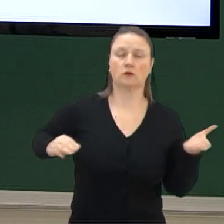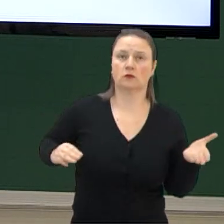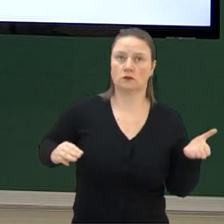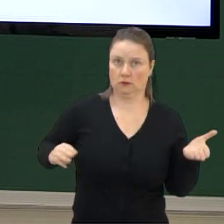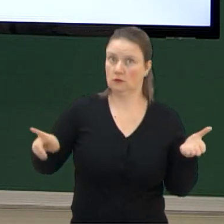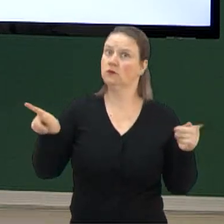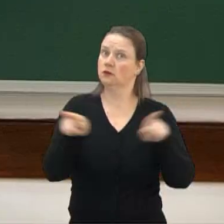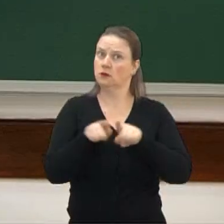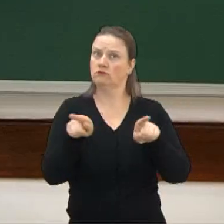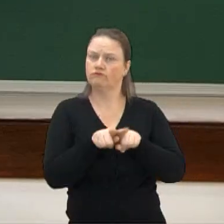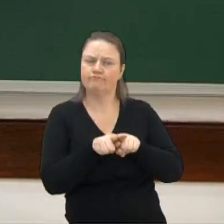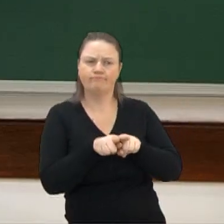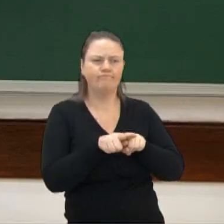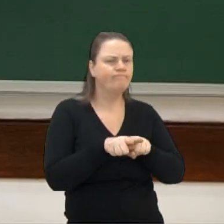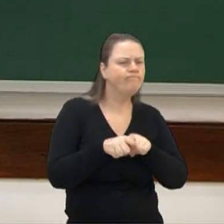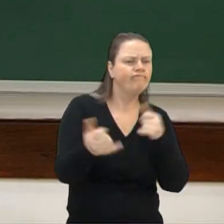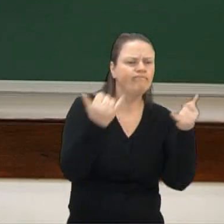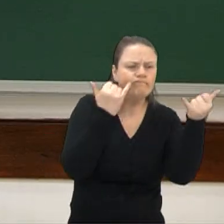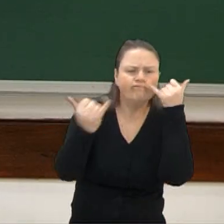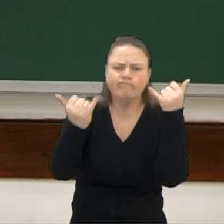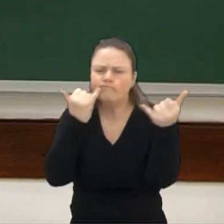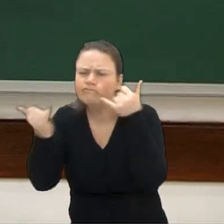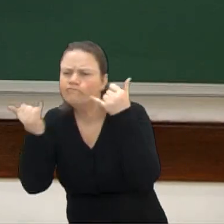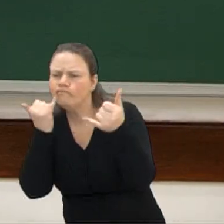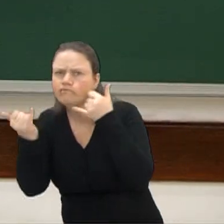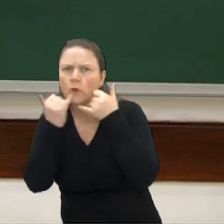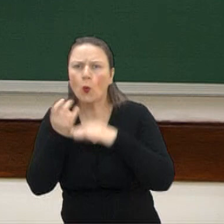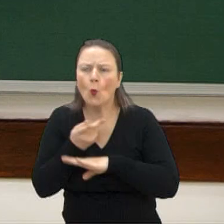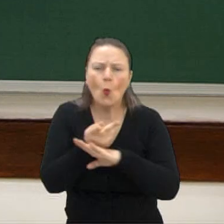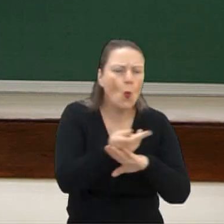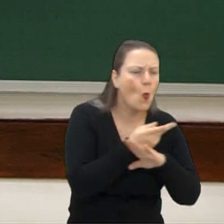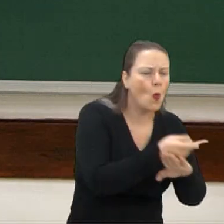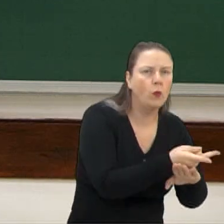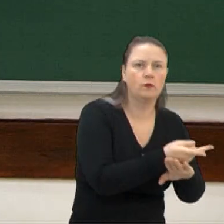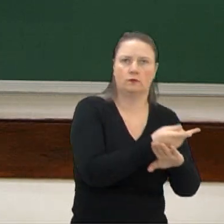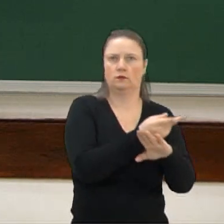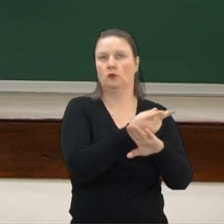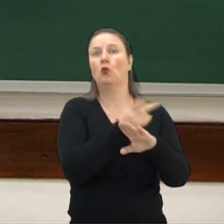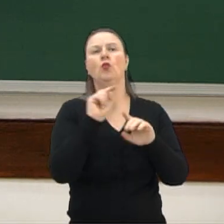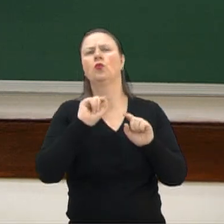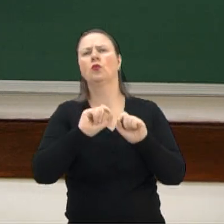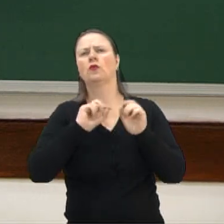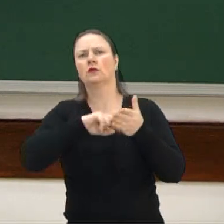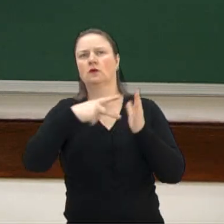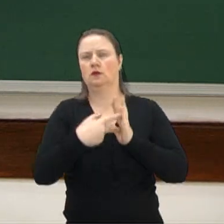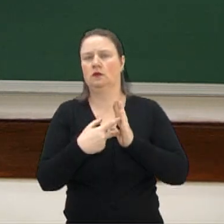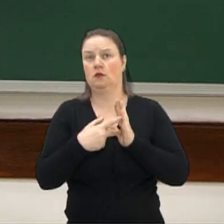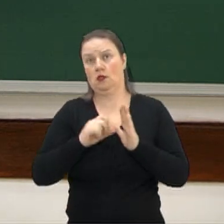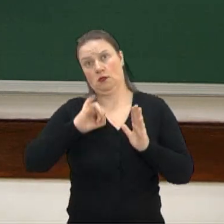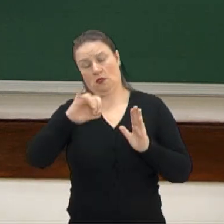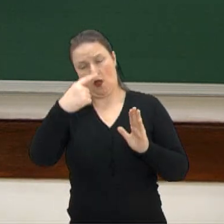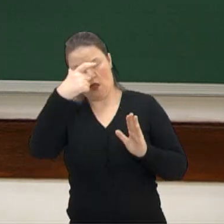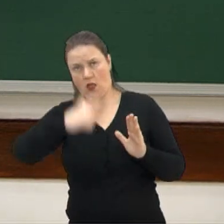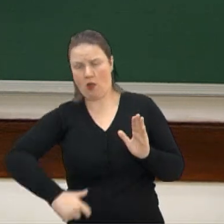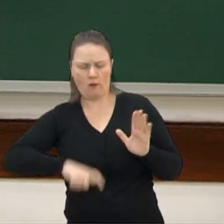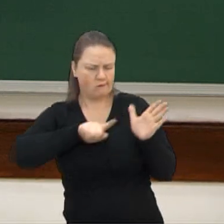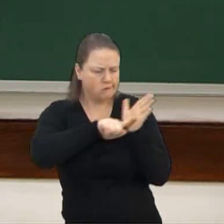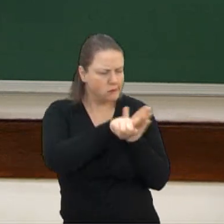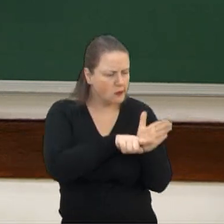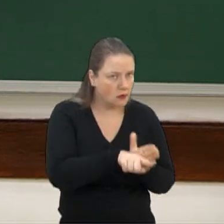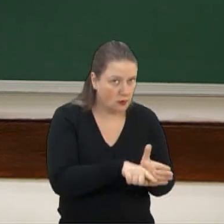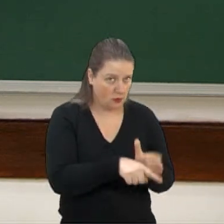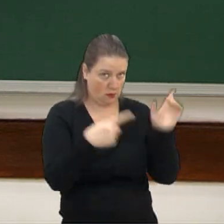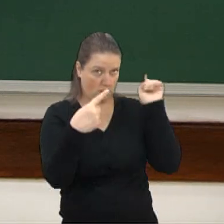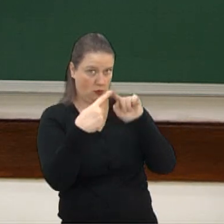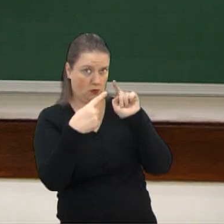o quê? Colheita de dados. O que quer dizer tudo isso? Então, se eu vou fazer uma pesquisa, eu preciso de um